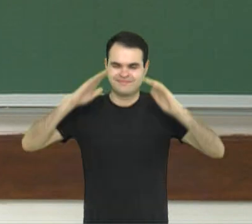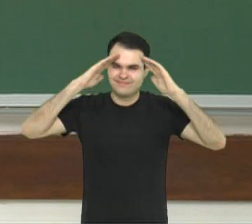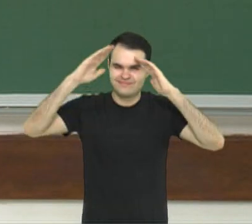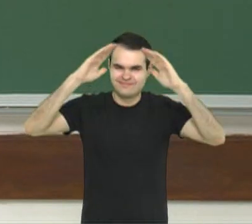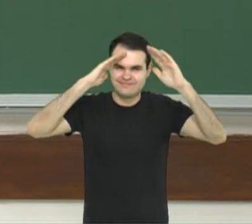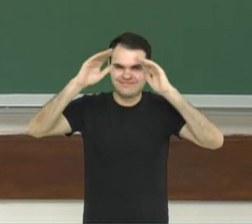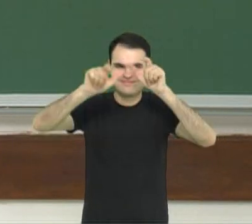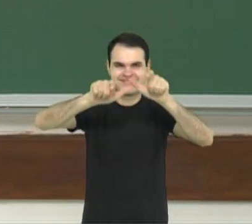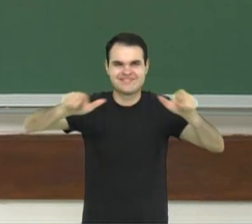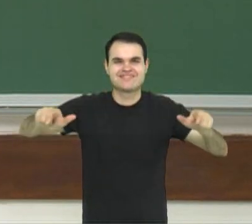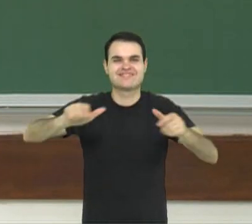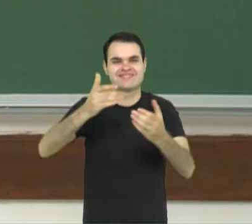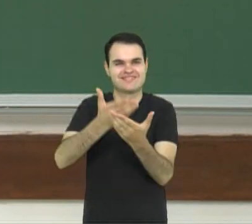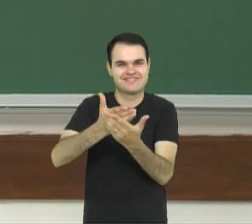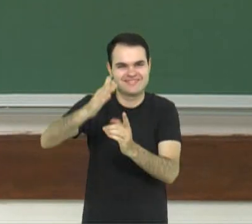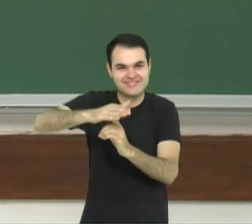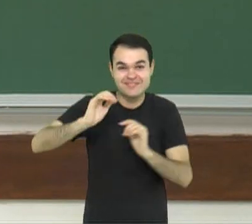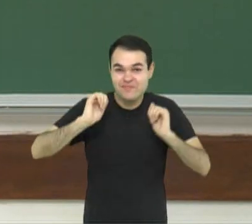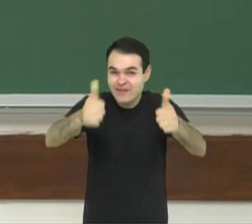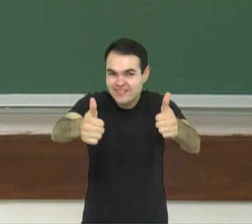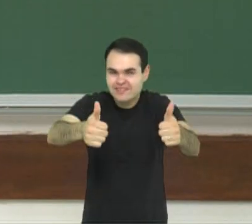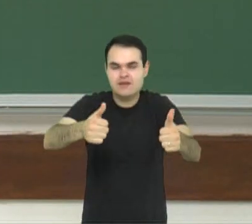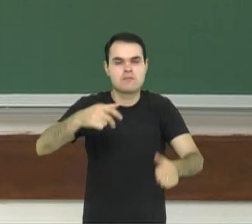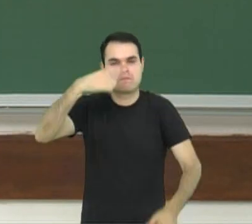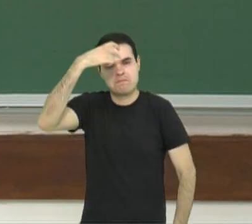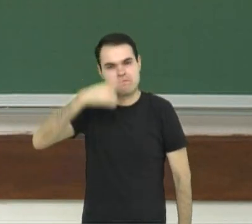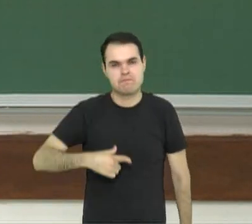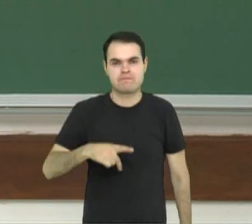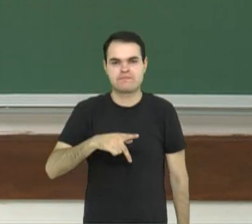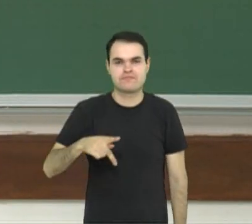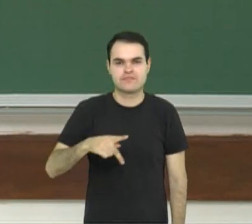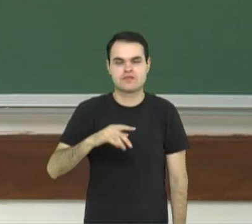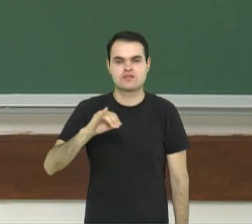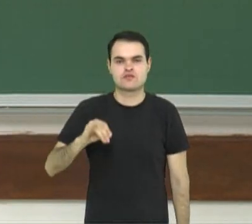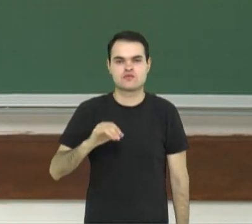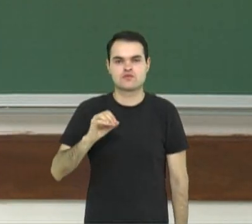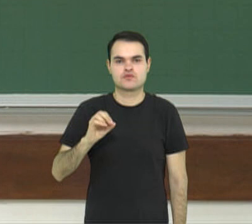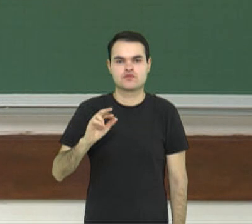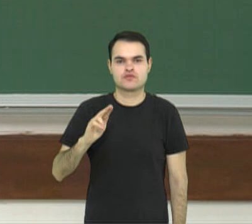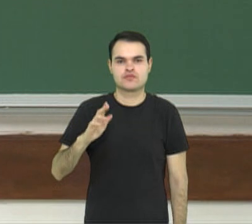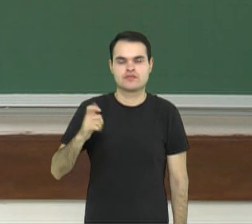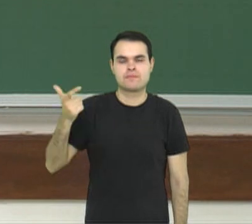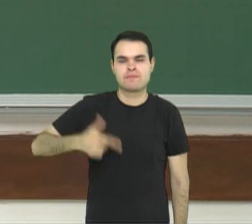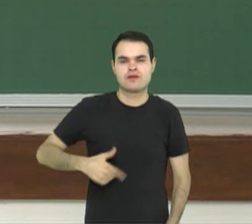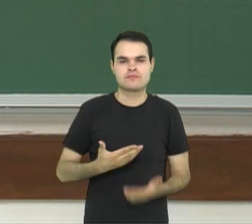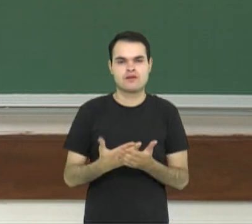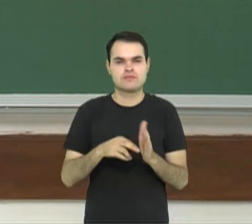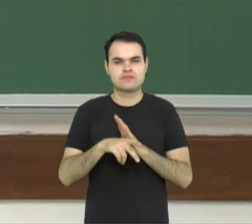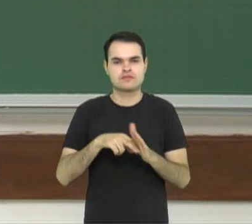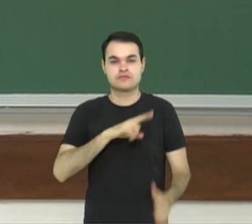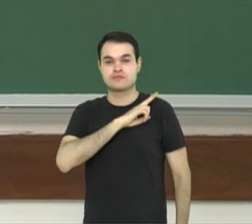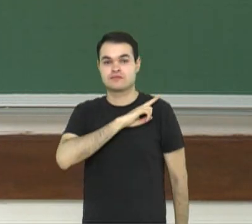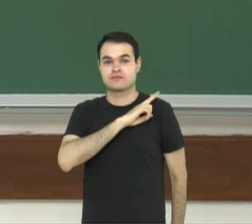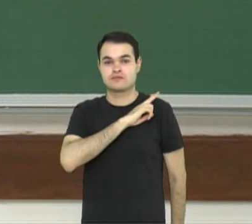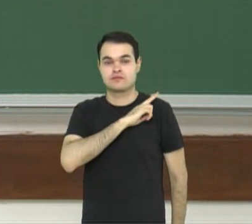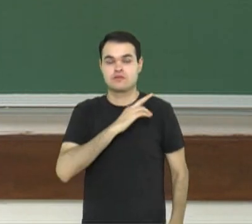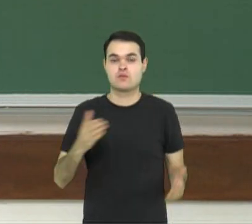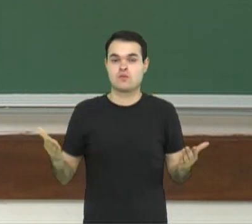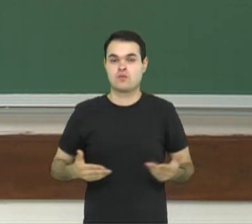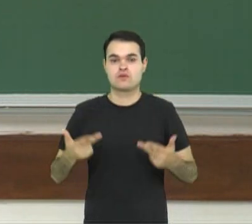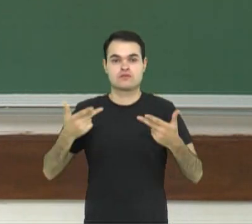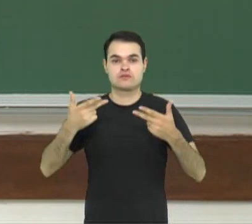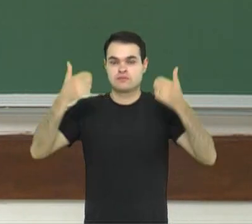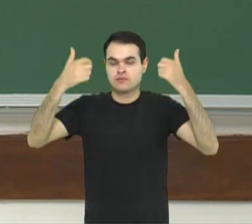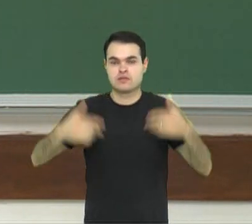Salve, salve, galerinha da Aula Paraná, tudo bem com vocês? Prof. Jorge na área com mais uma aula de Biologia para a segunda série do ensino médio. E hoje nós vamos falar